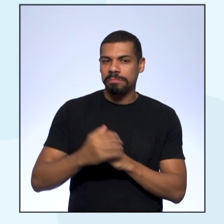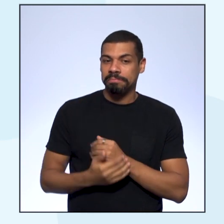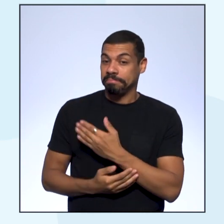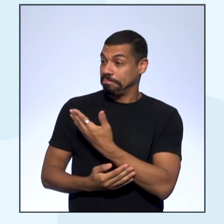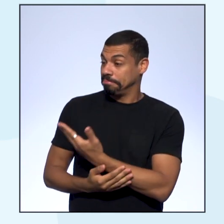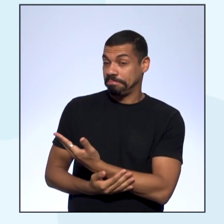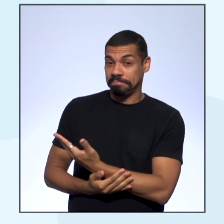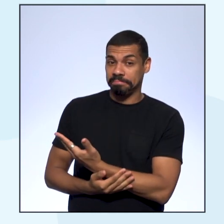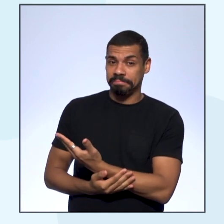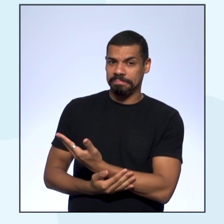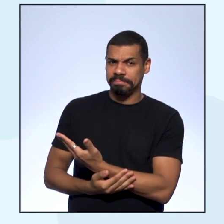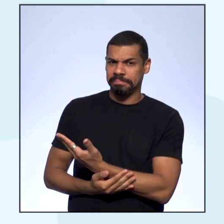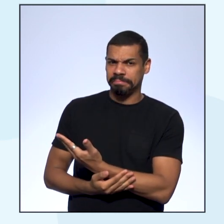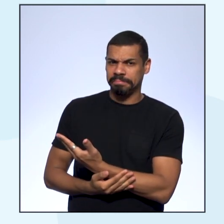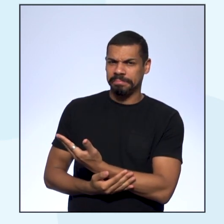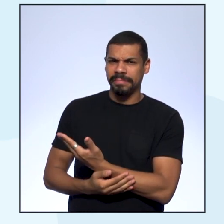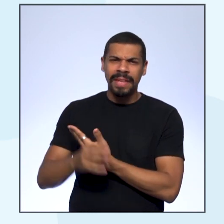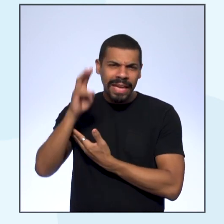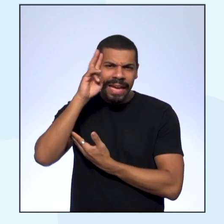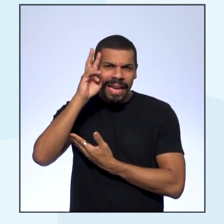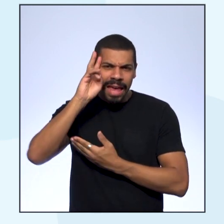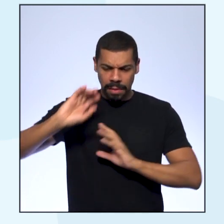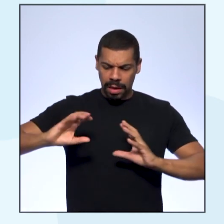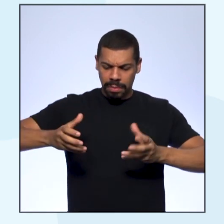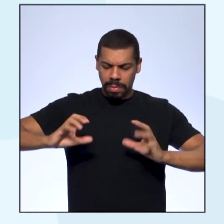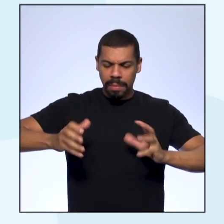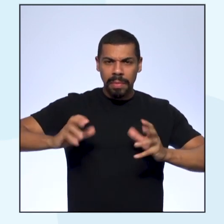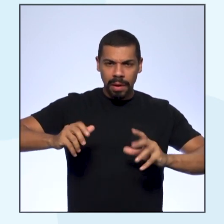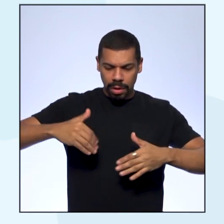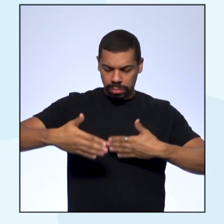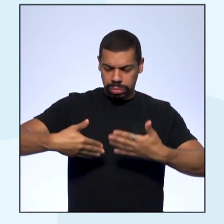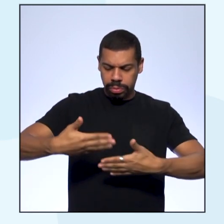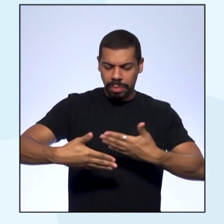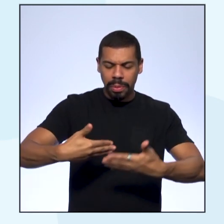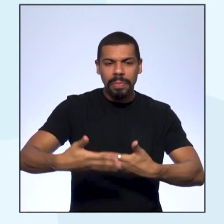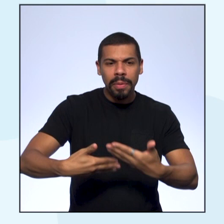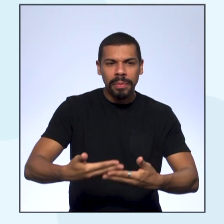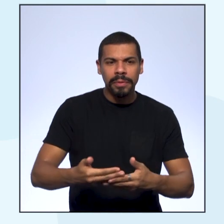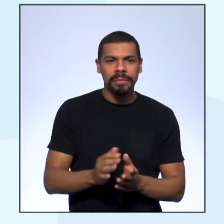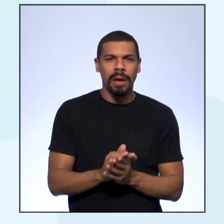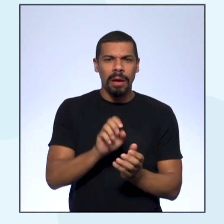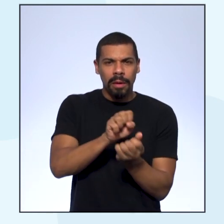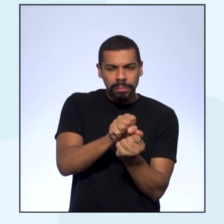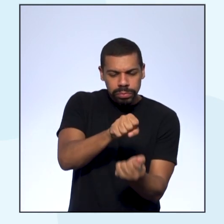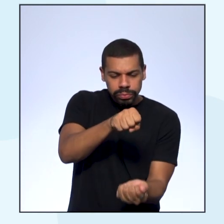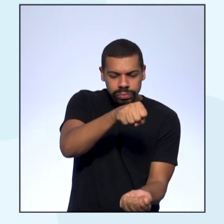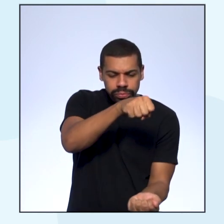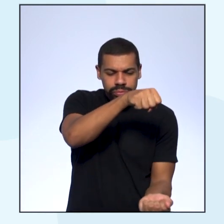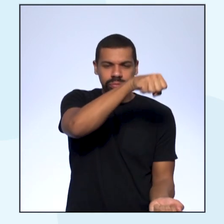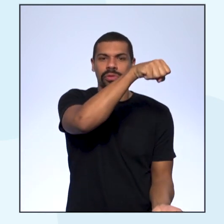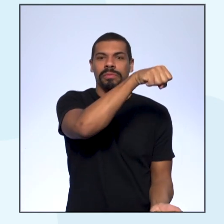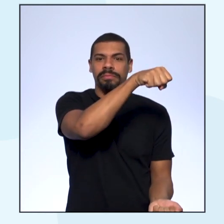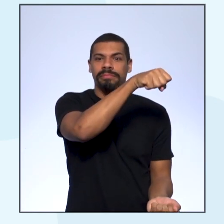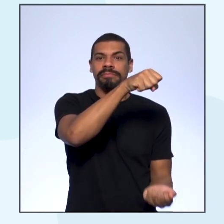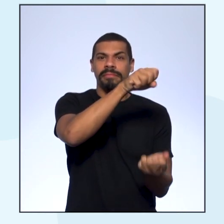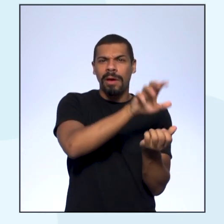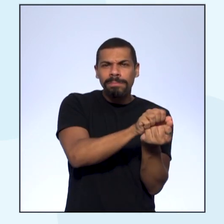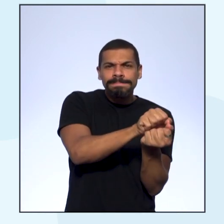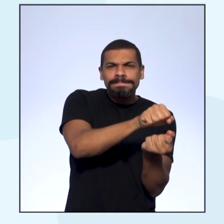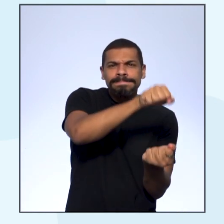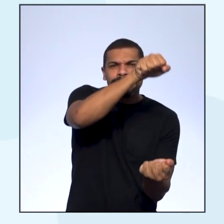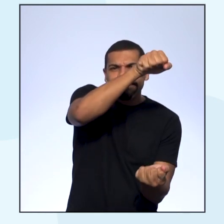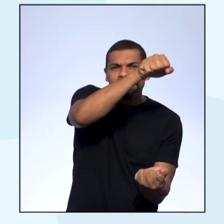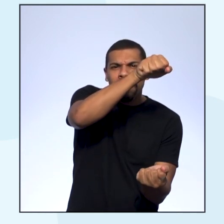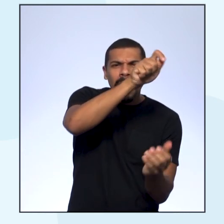do papiro aí nós temos um fragmento de um papiro, tá? Onde temos anotações, e esse